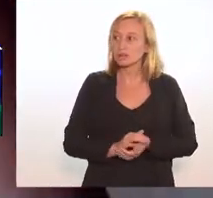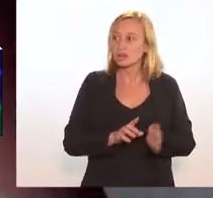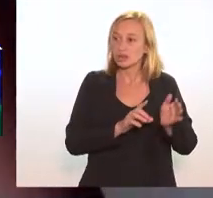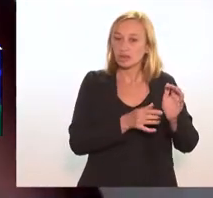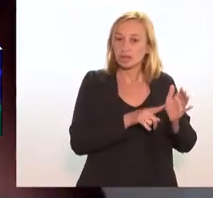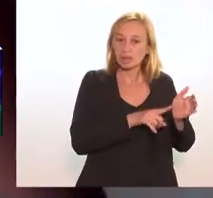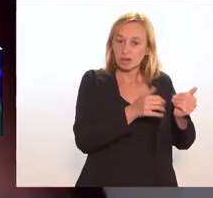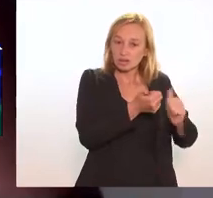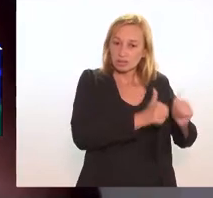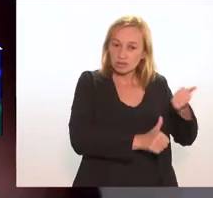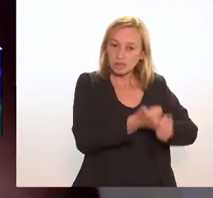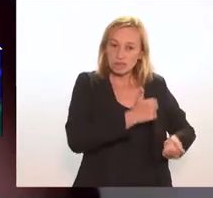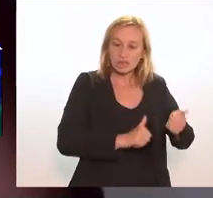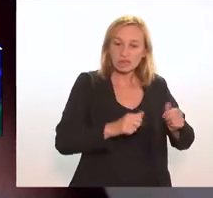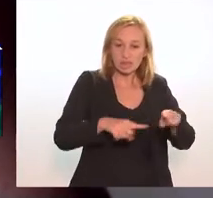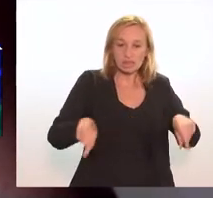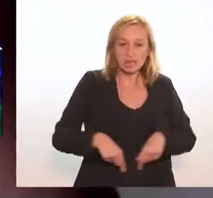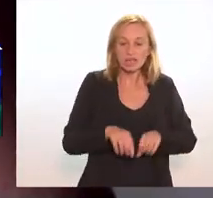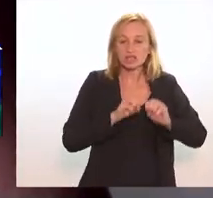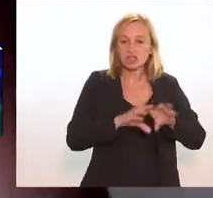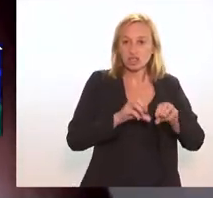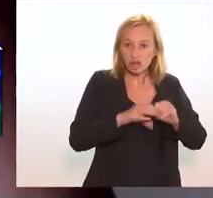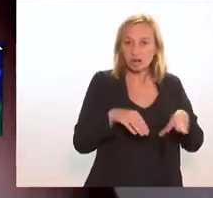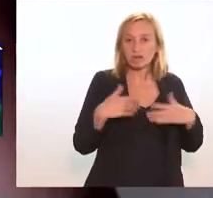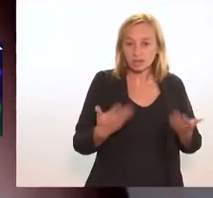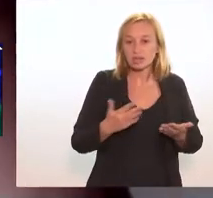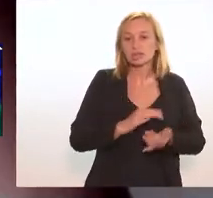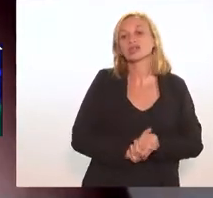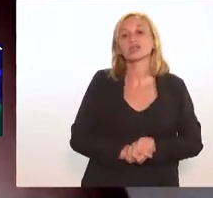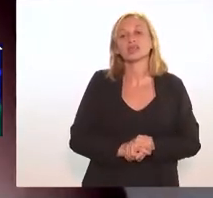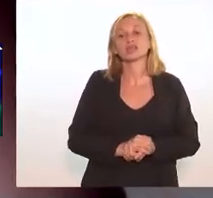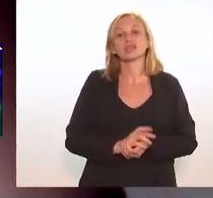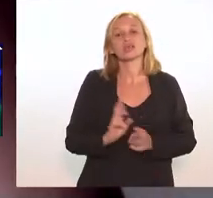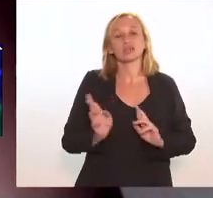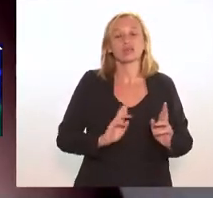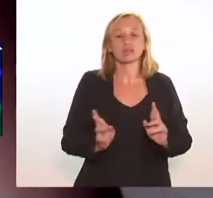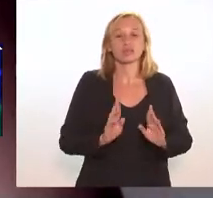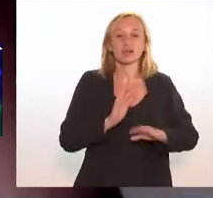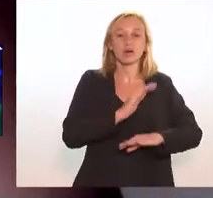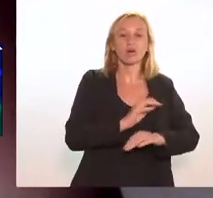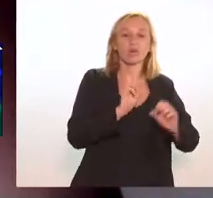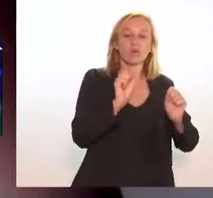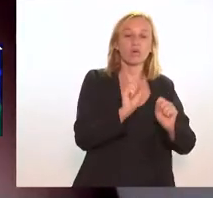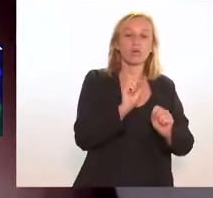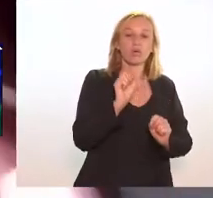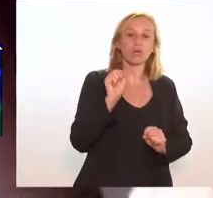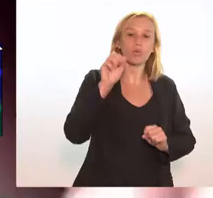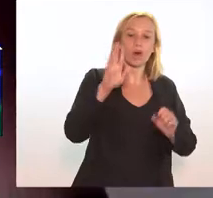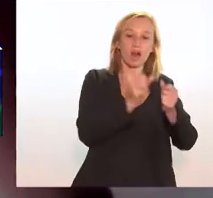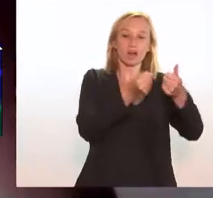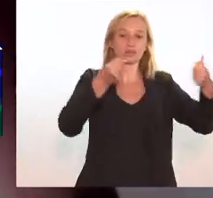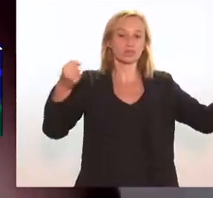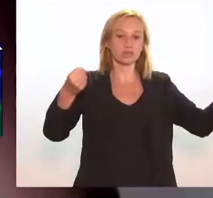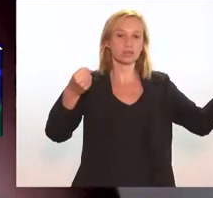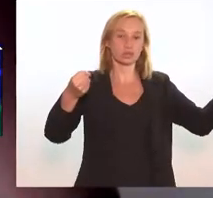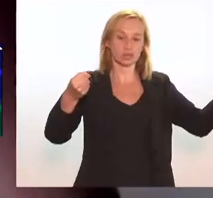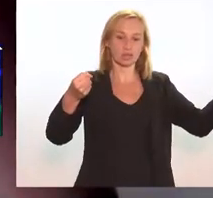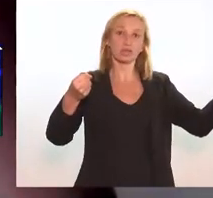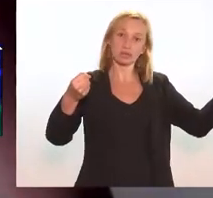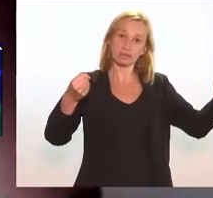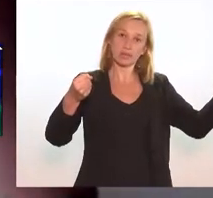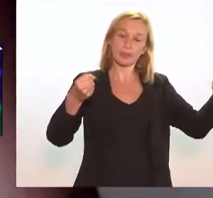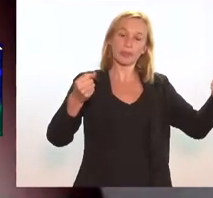das salas de aulas e avalia a adequação em relação à ventilação, iluminação, aberturas na